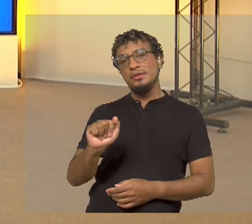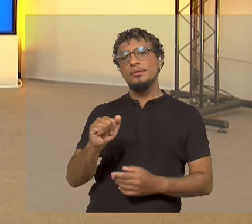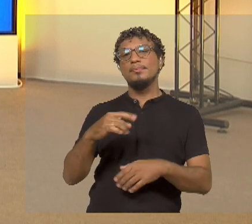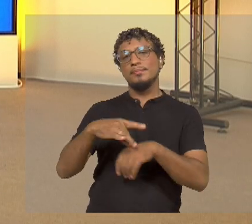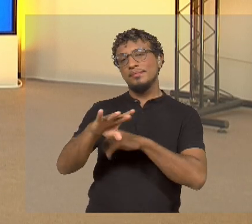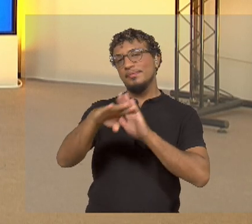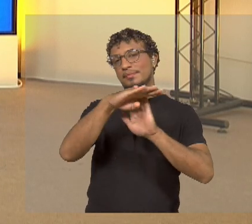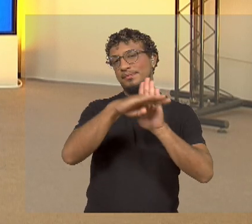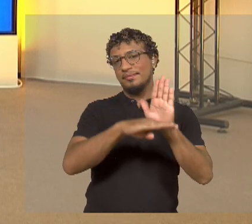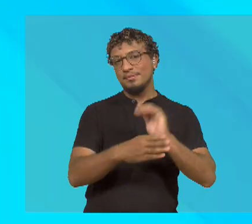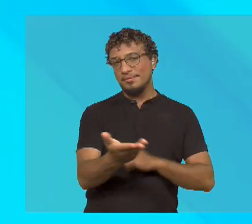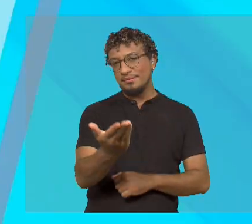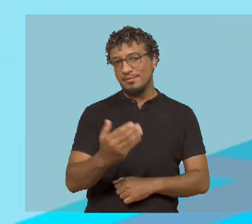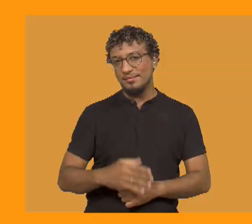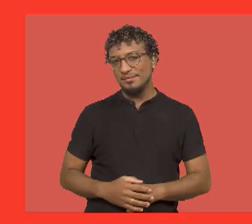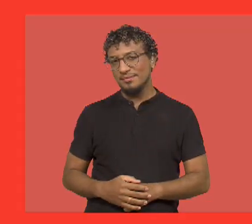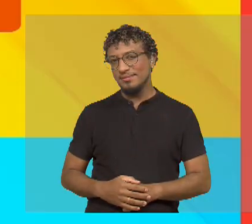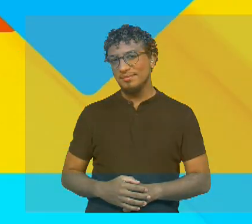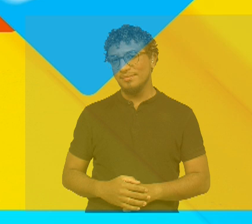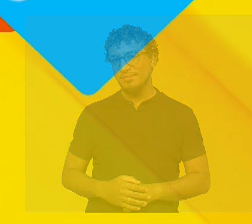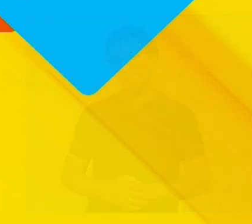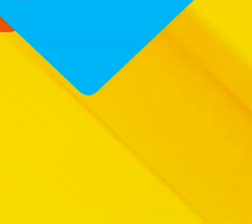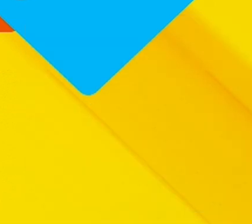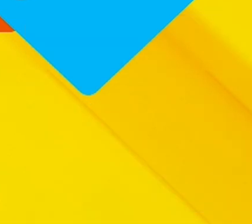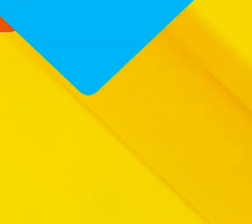agenda cultural para a gente.